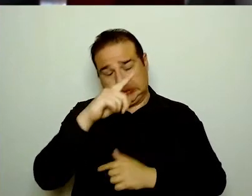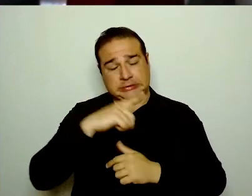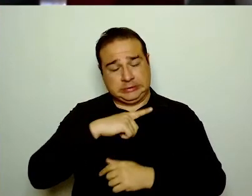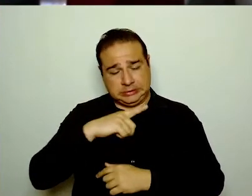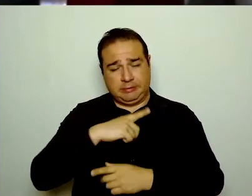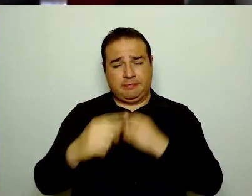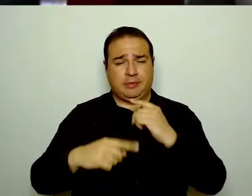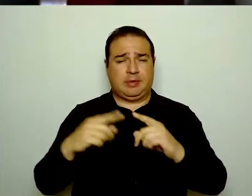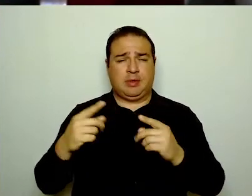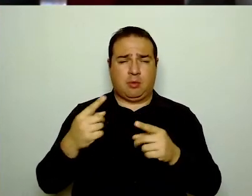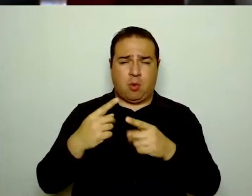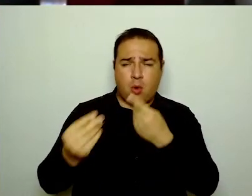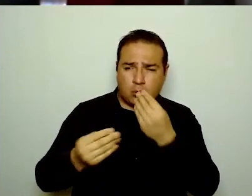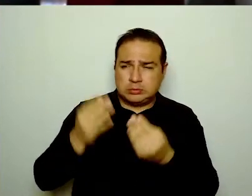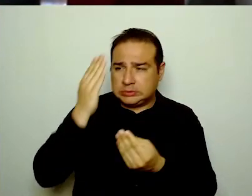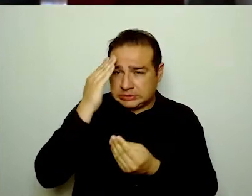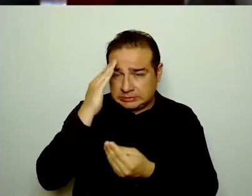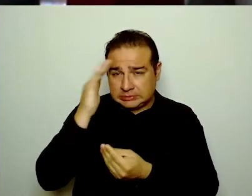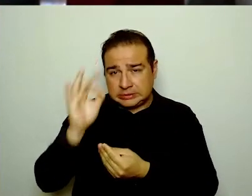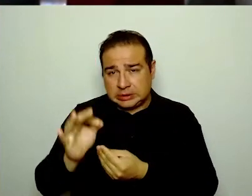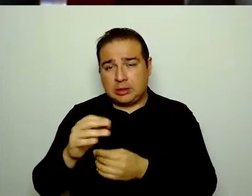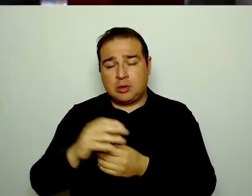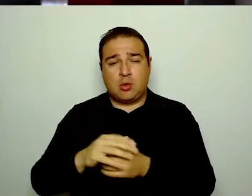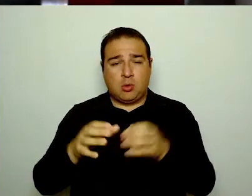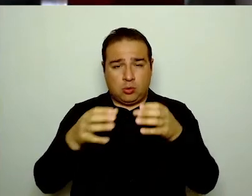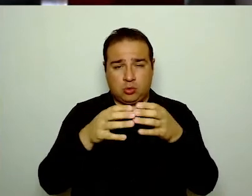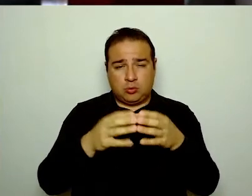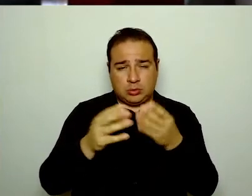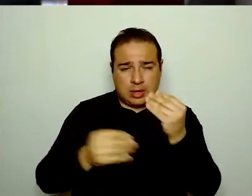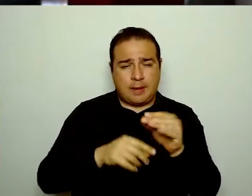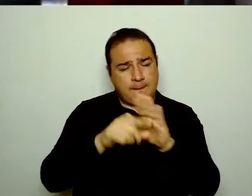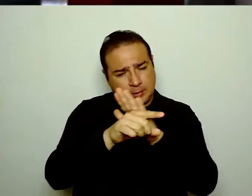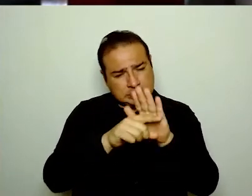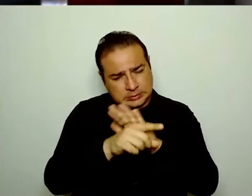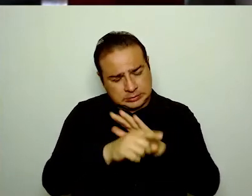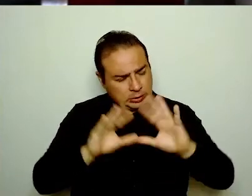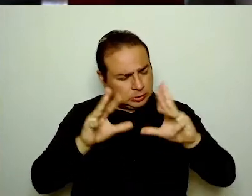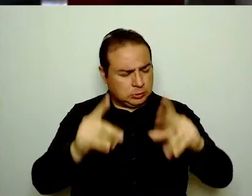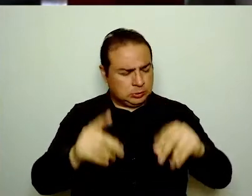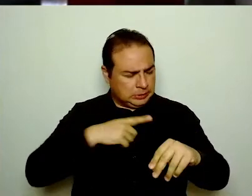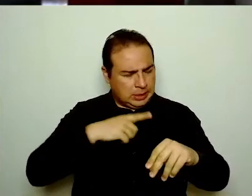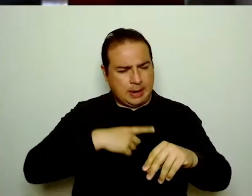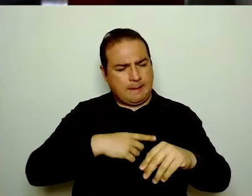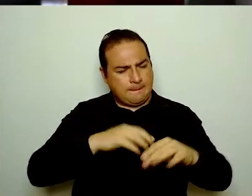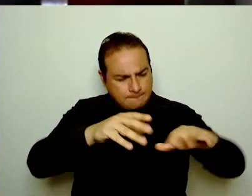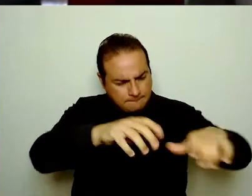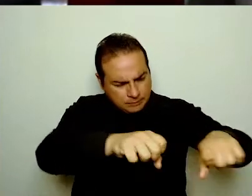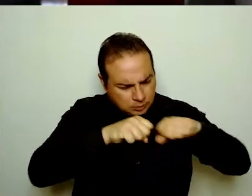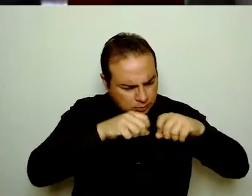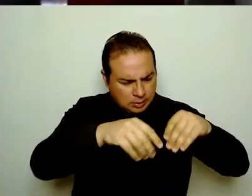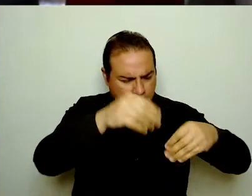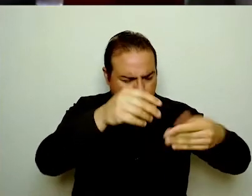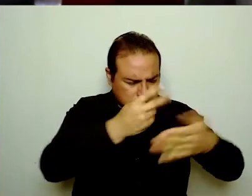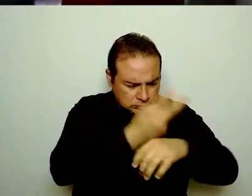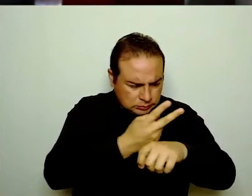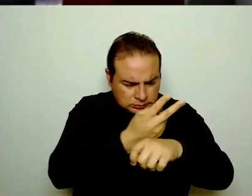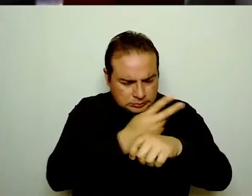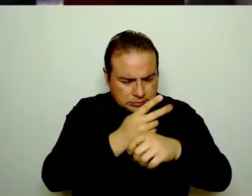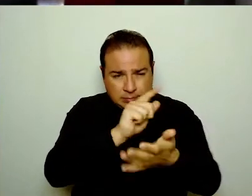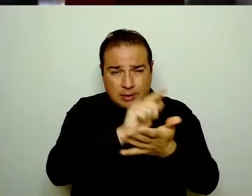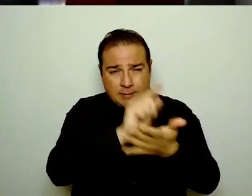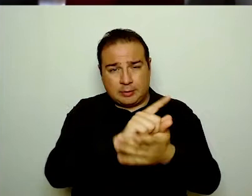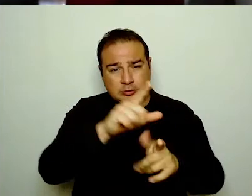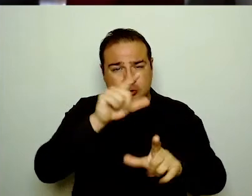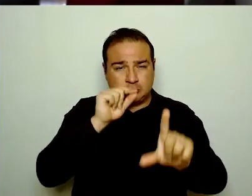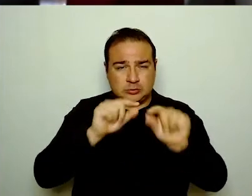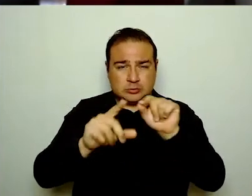uma tarefa muito árdua, porque, como falei, os cartórios precisavam pesquisar nos seus arquivos manuais, arquivos em